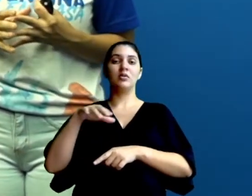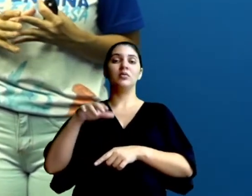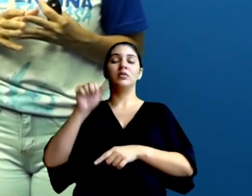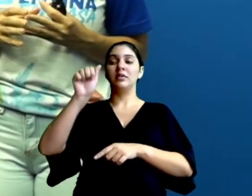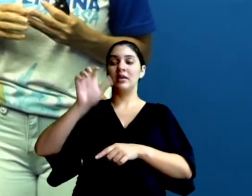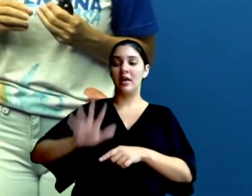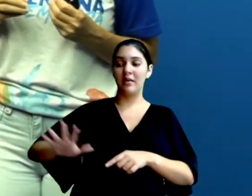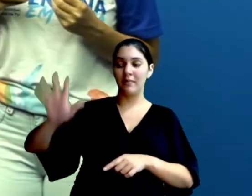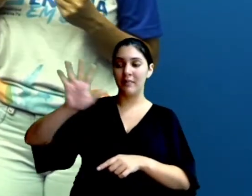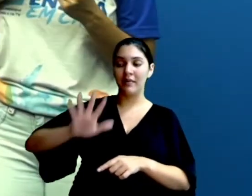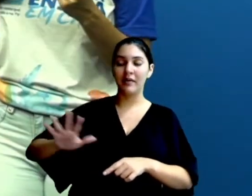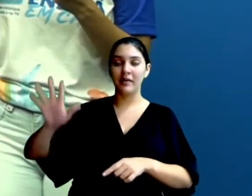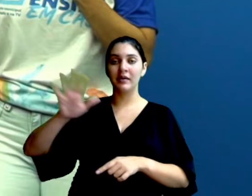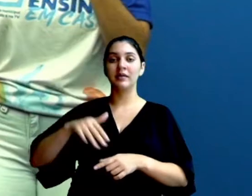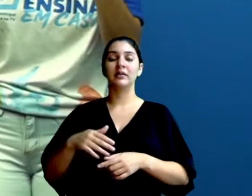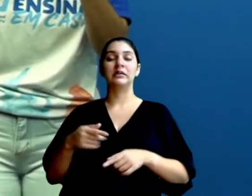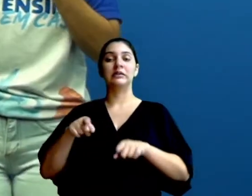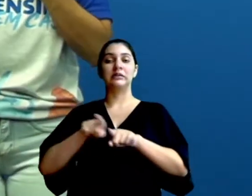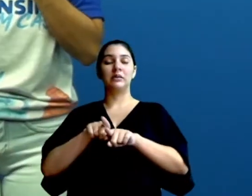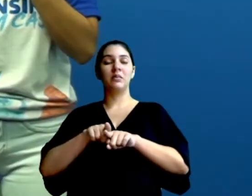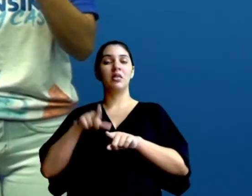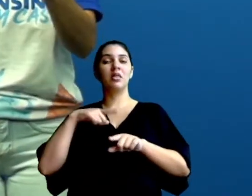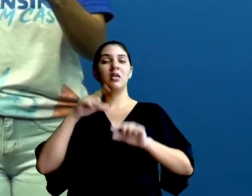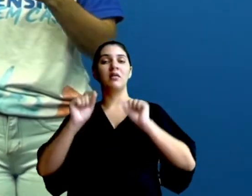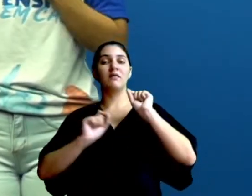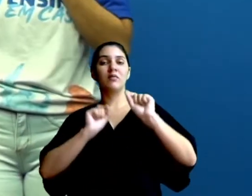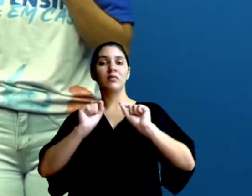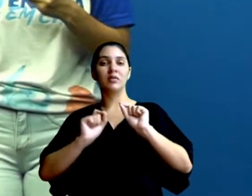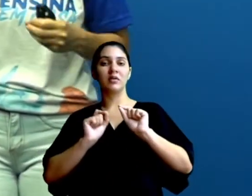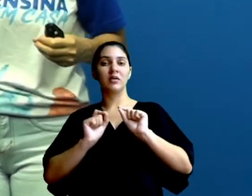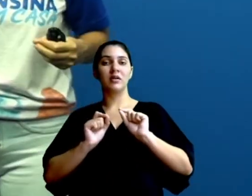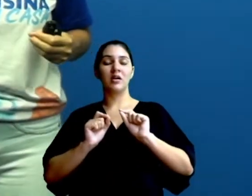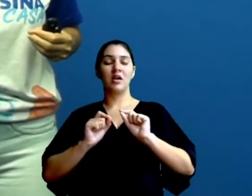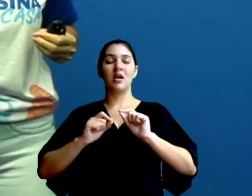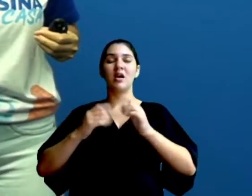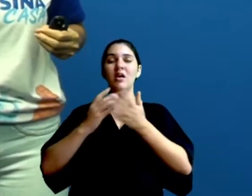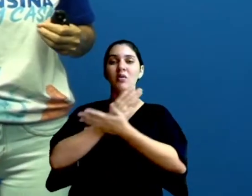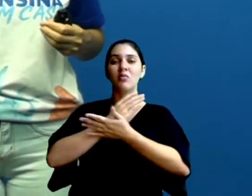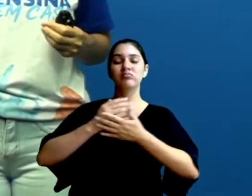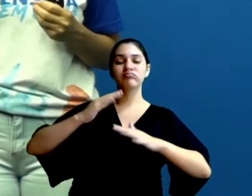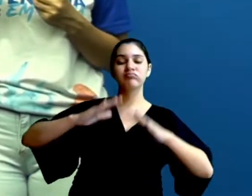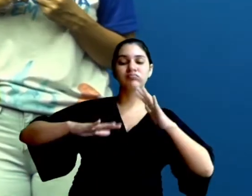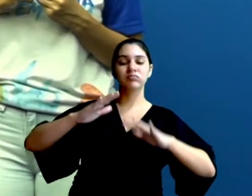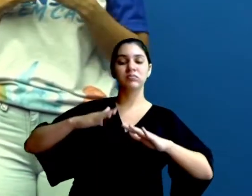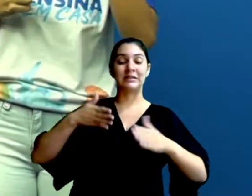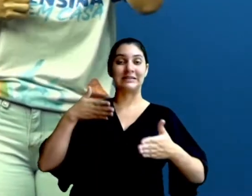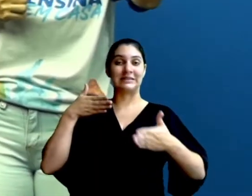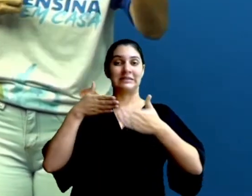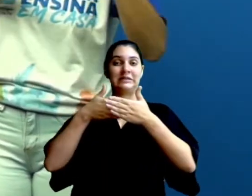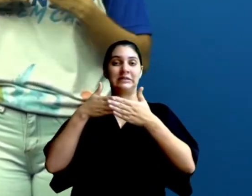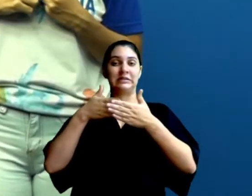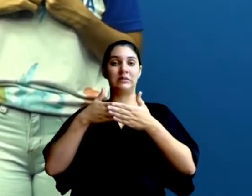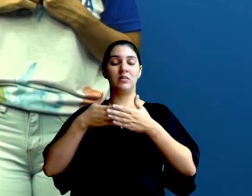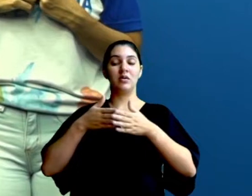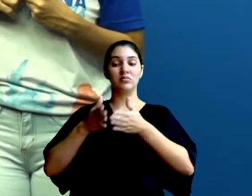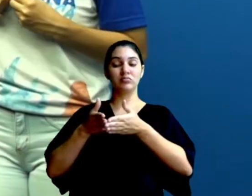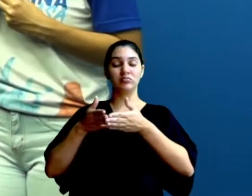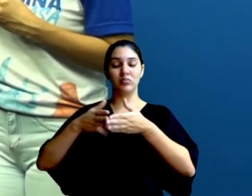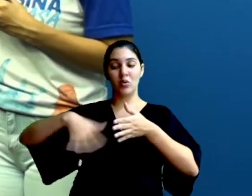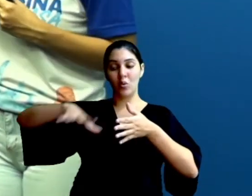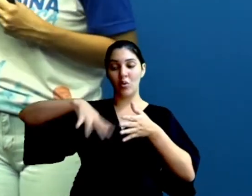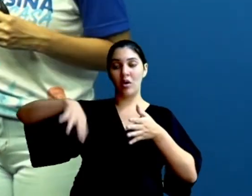e aquele entreposto comercial estabelecido com o continente africano, com a